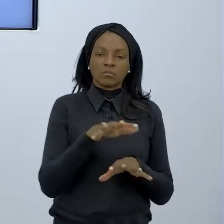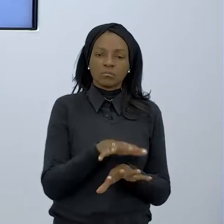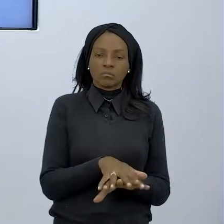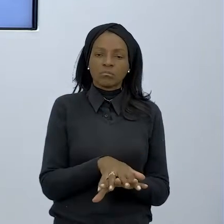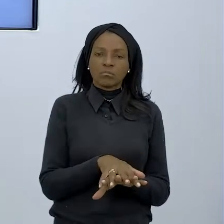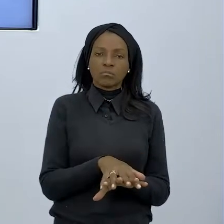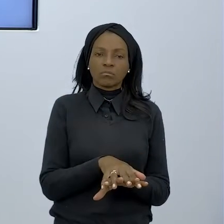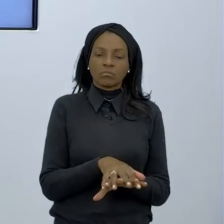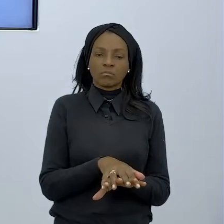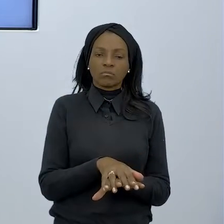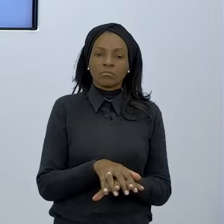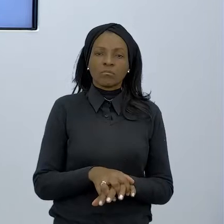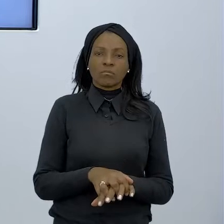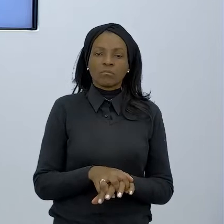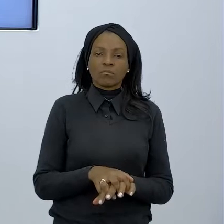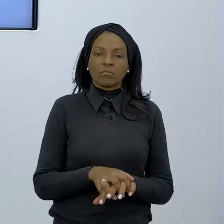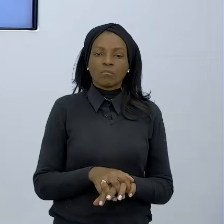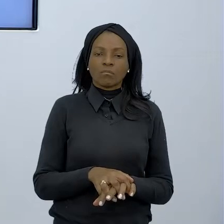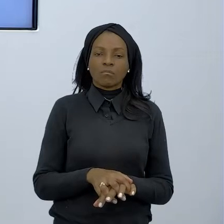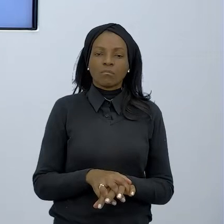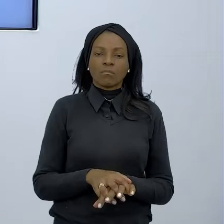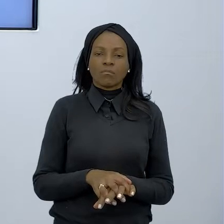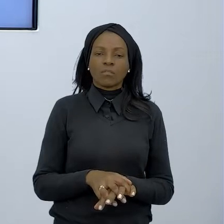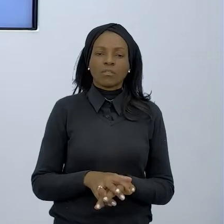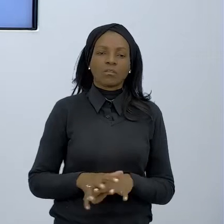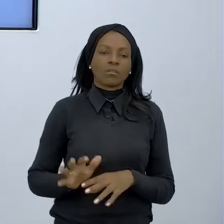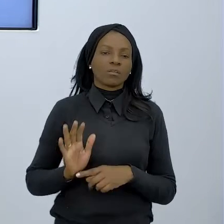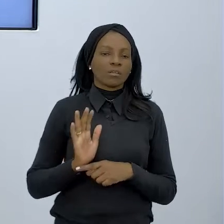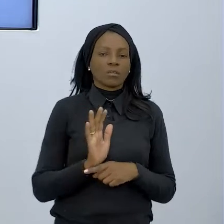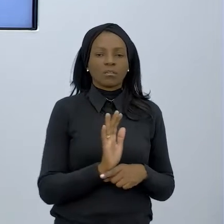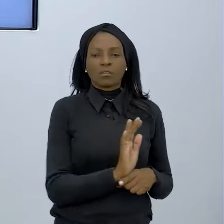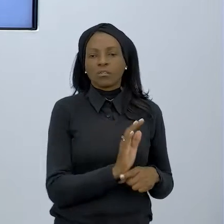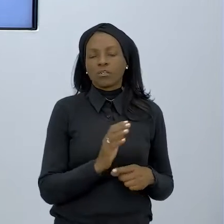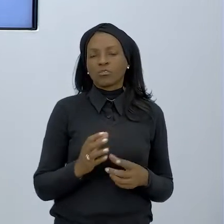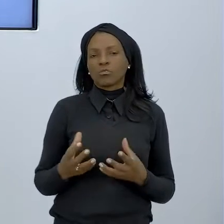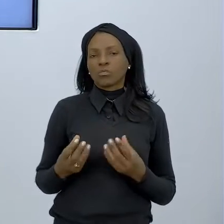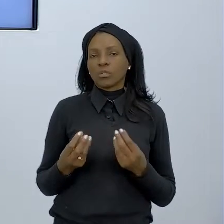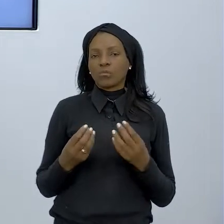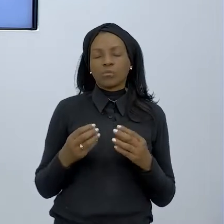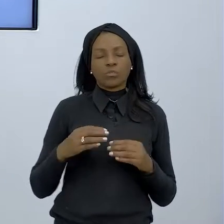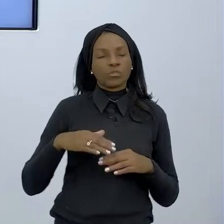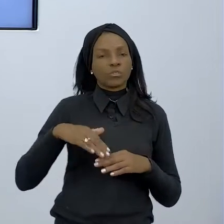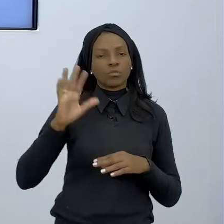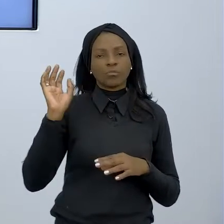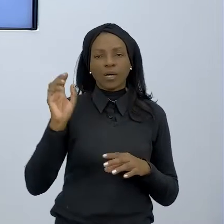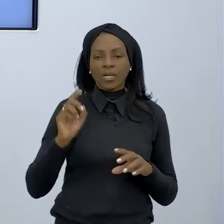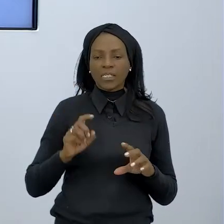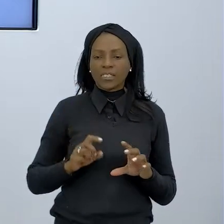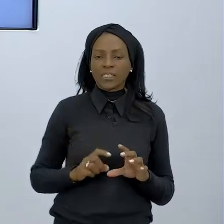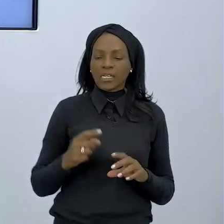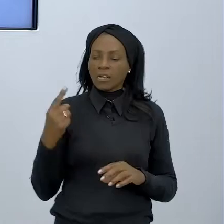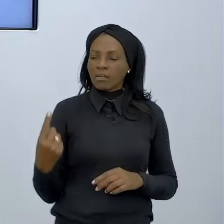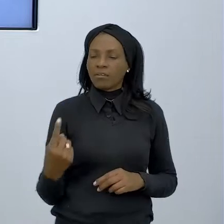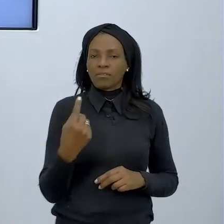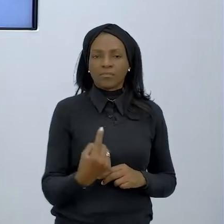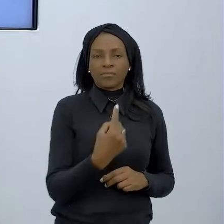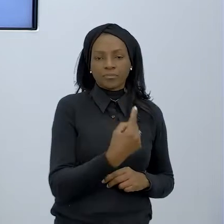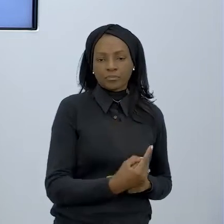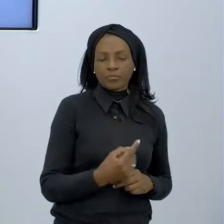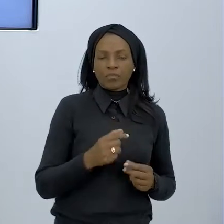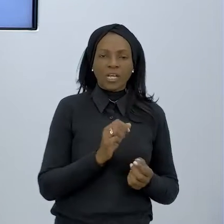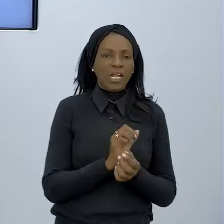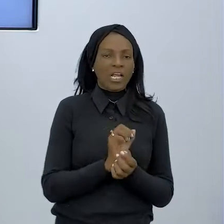inclusivo, que mais consagra as liberdades individuais. E quando a gente fala de